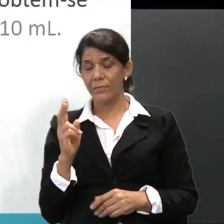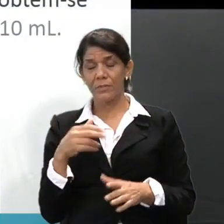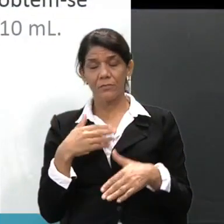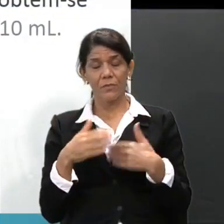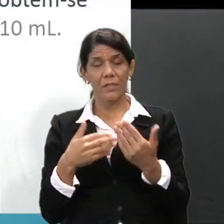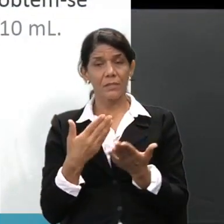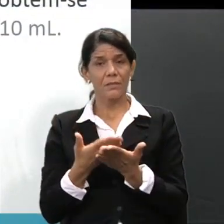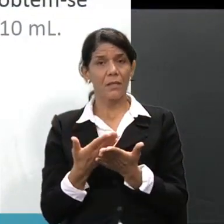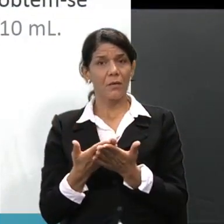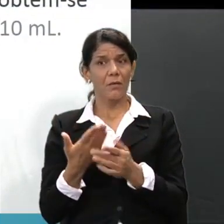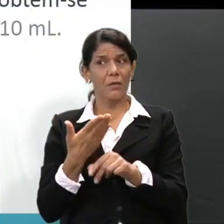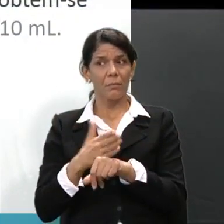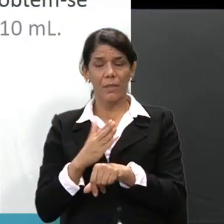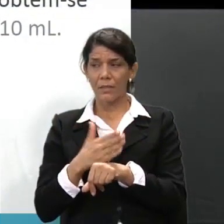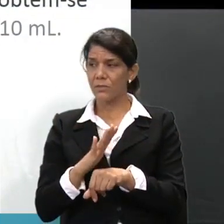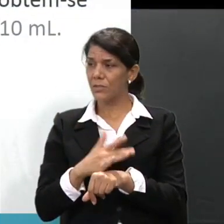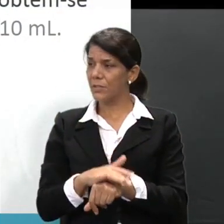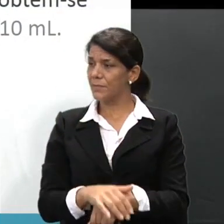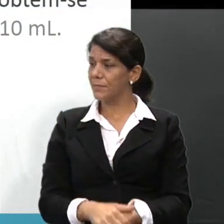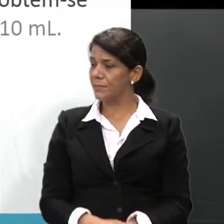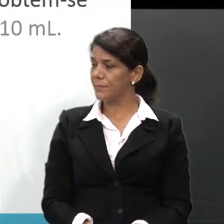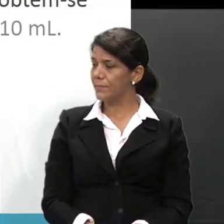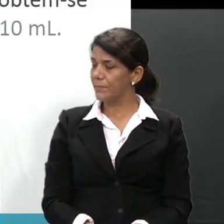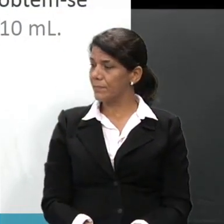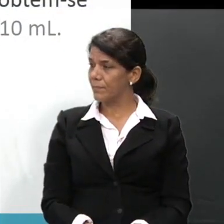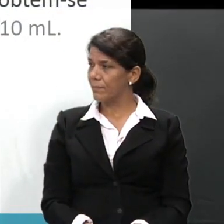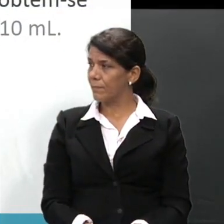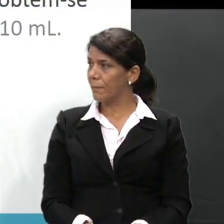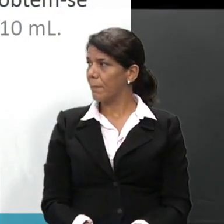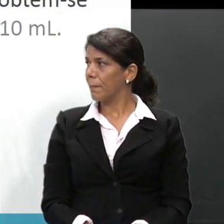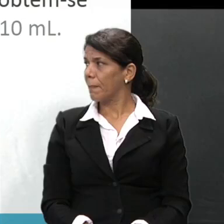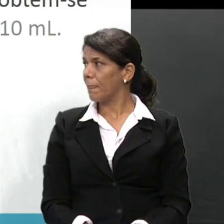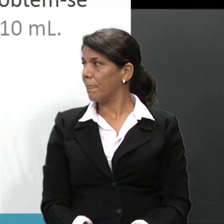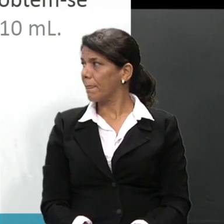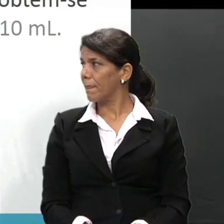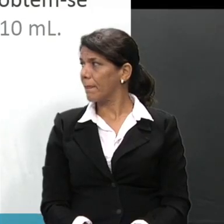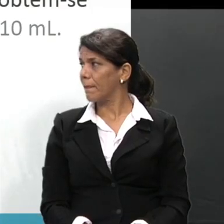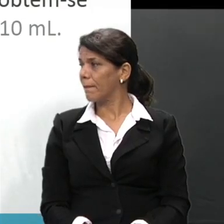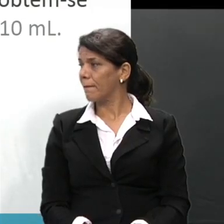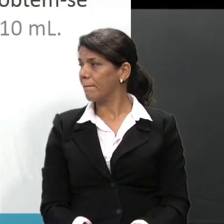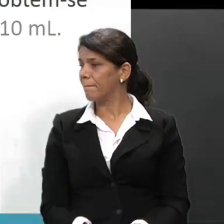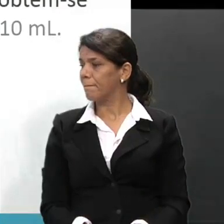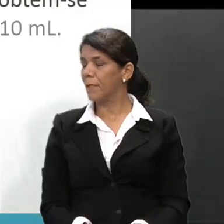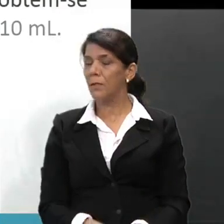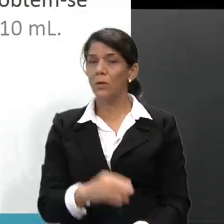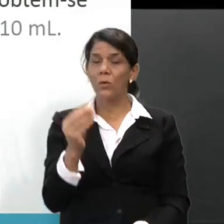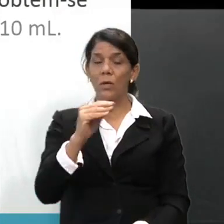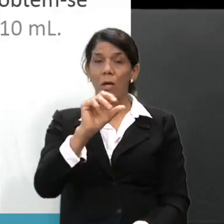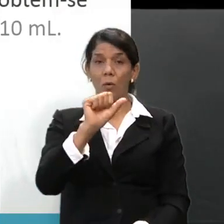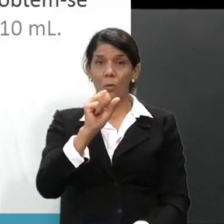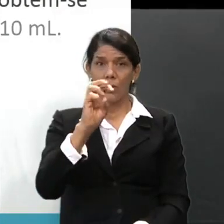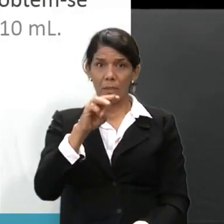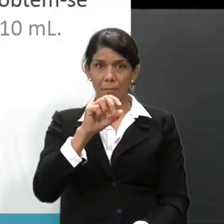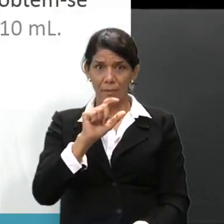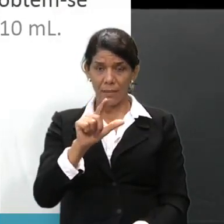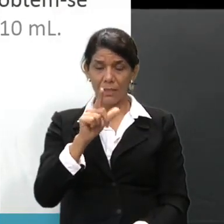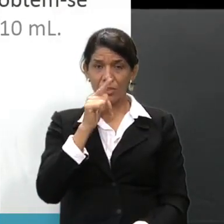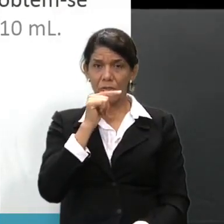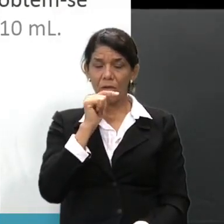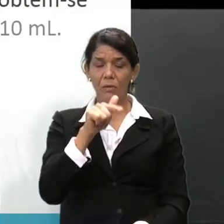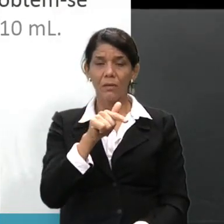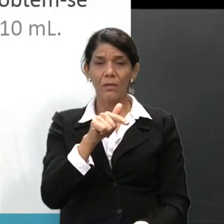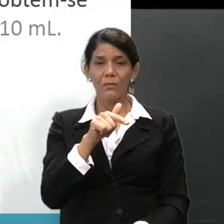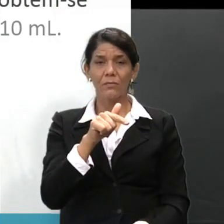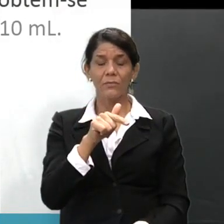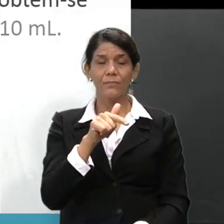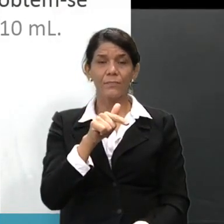prática, então só para reforçar, quando a gente colocar 8 ml de água destilada em um